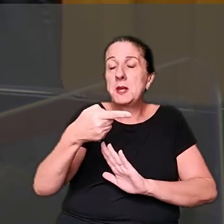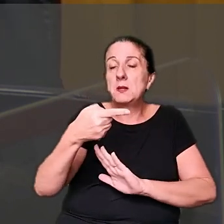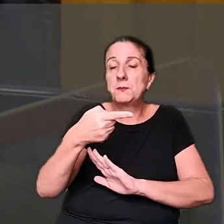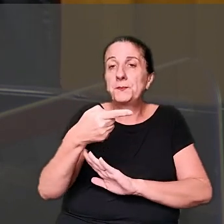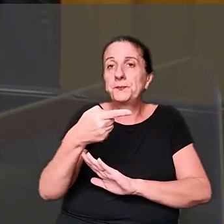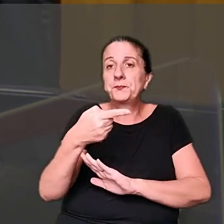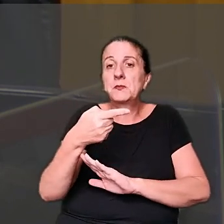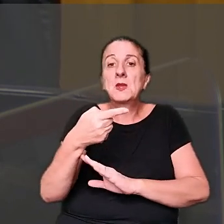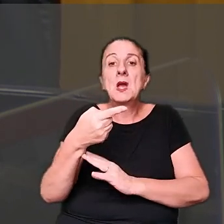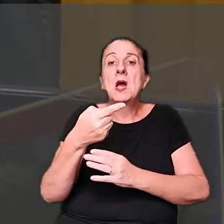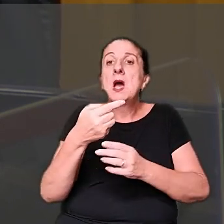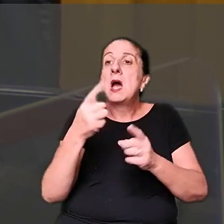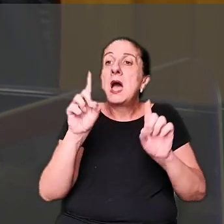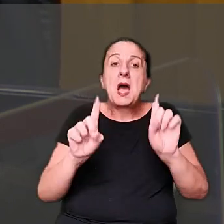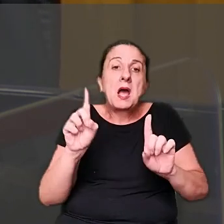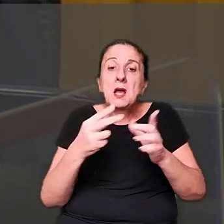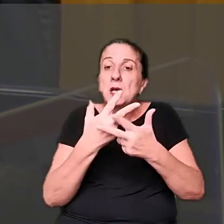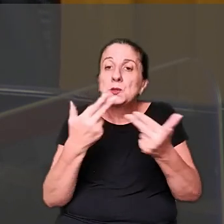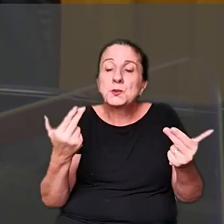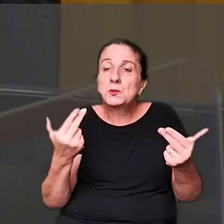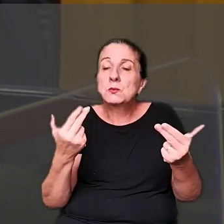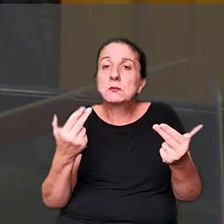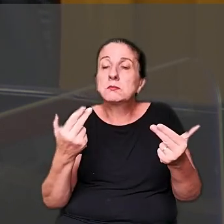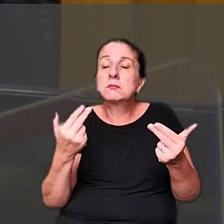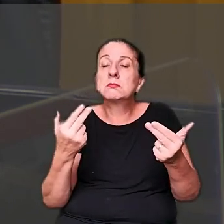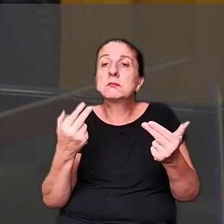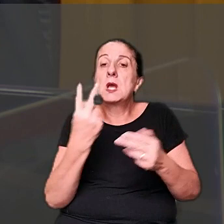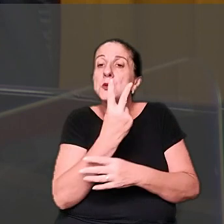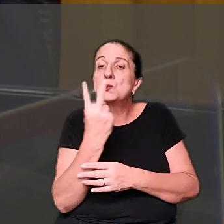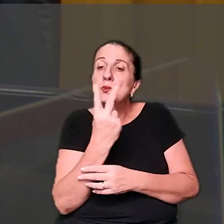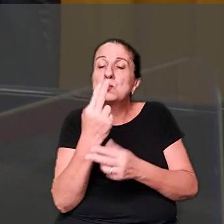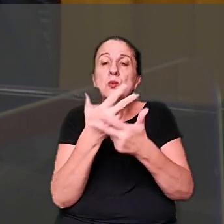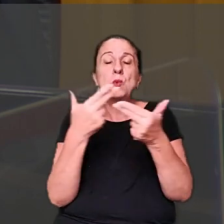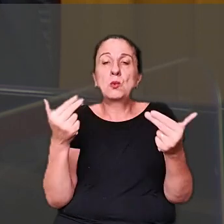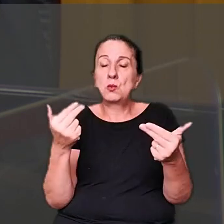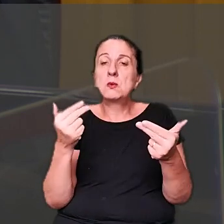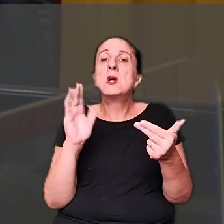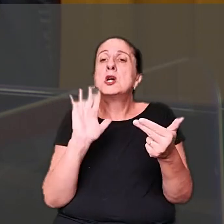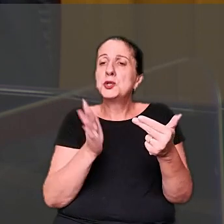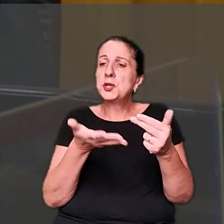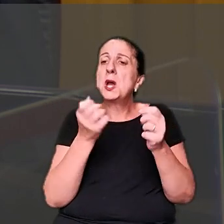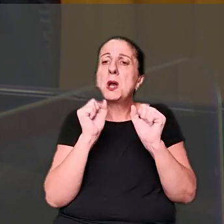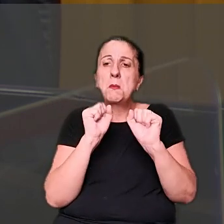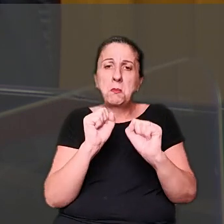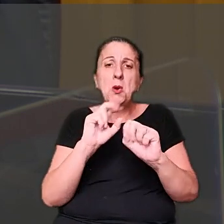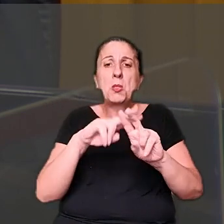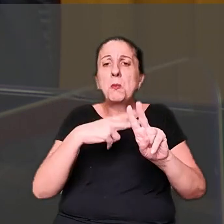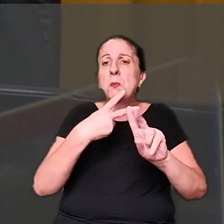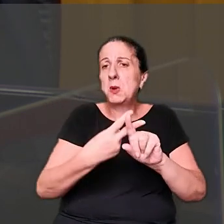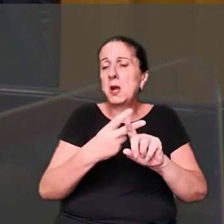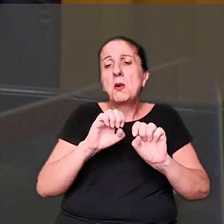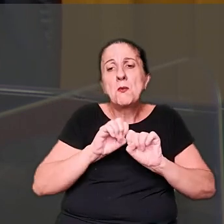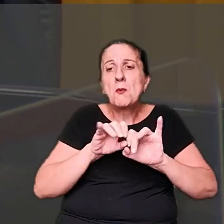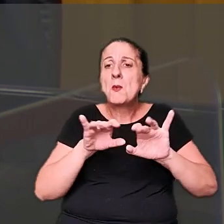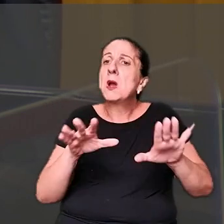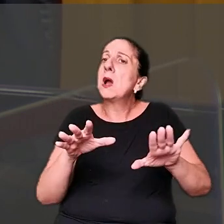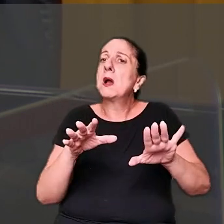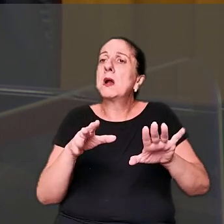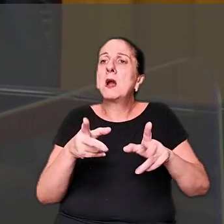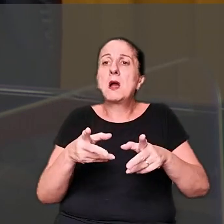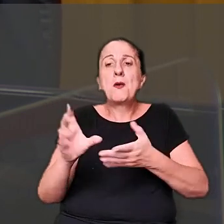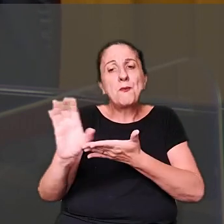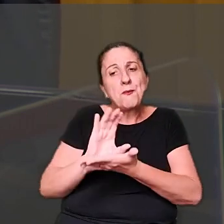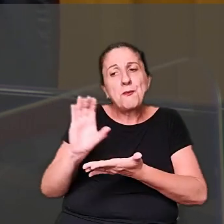sendo que ambas as rubricas, adicional de periculosidade e horas extras, essas já fortificadas pelo primeiro, repercutem nas